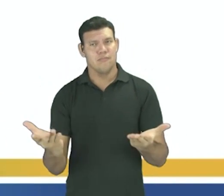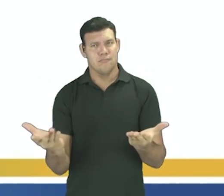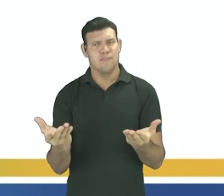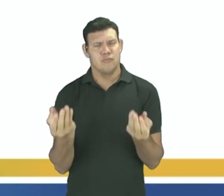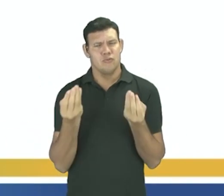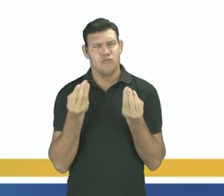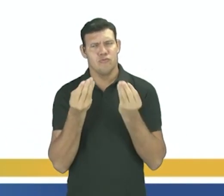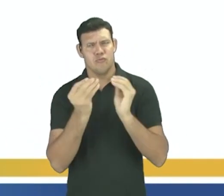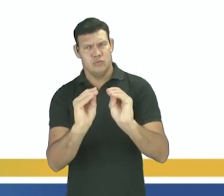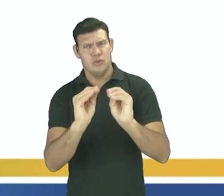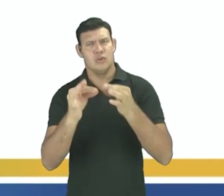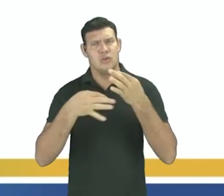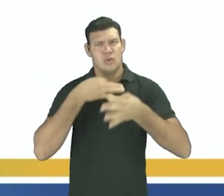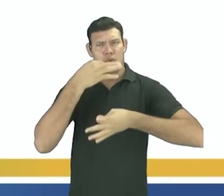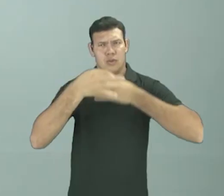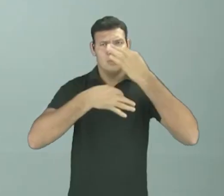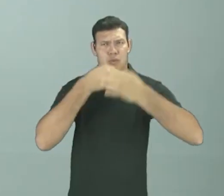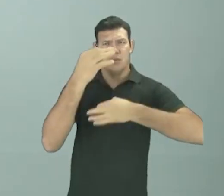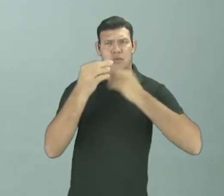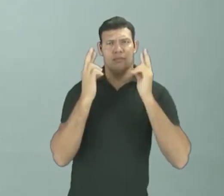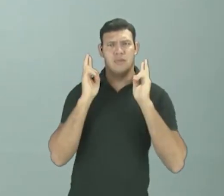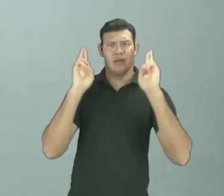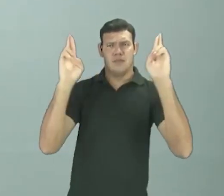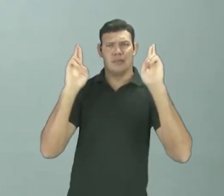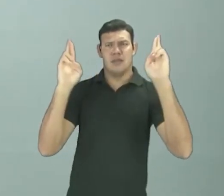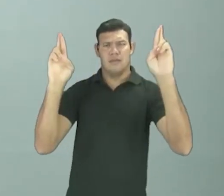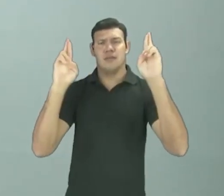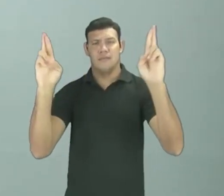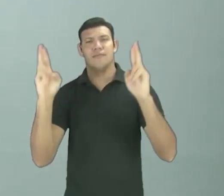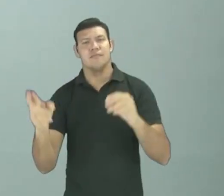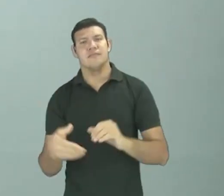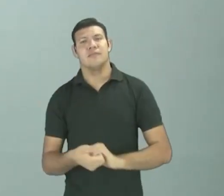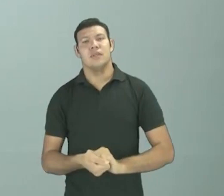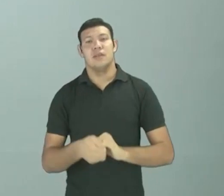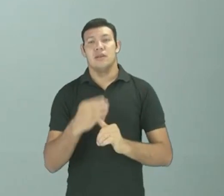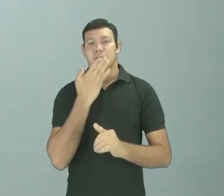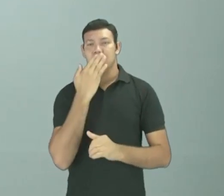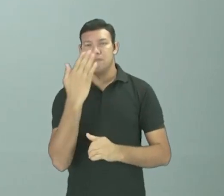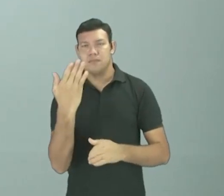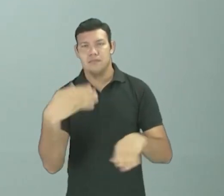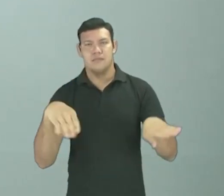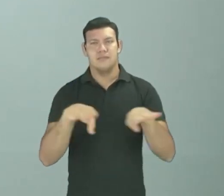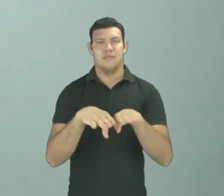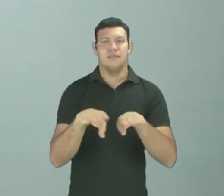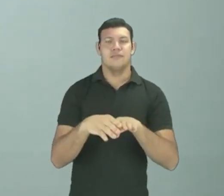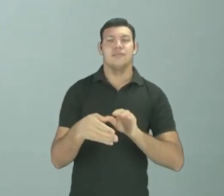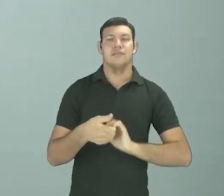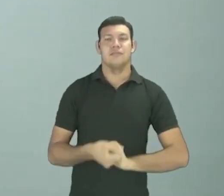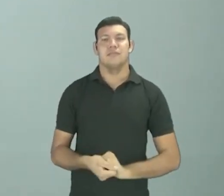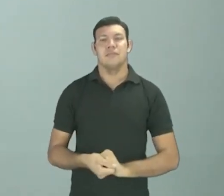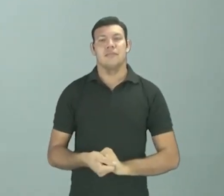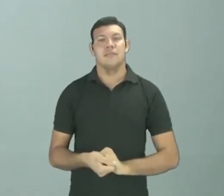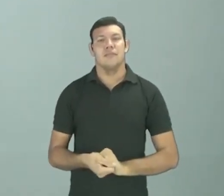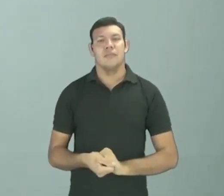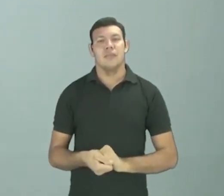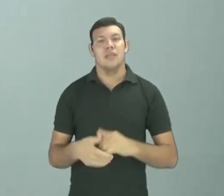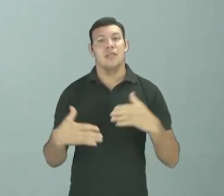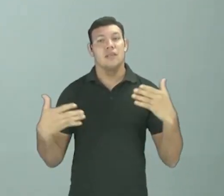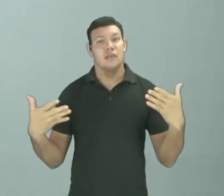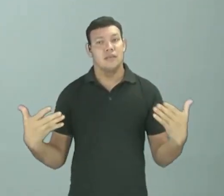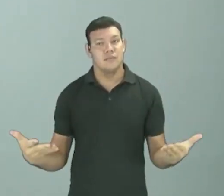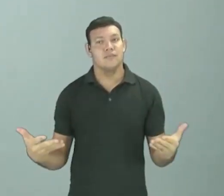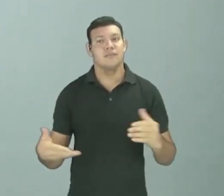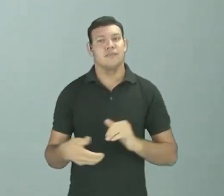de argumentos, reivindicações, solicitações e etc. Tá? Então, para que nós